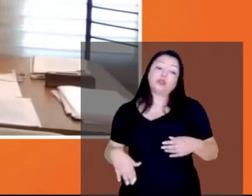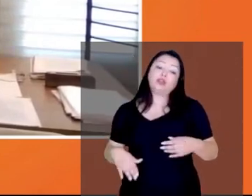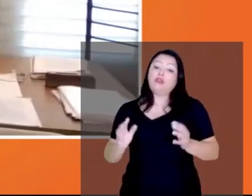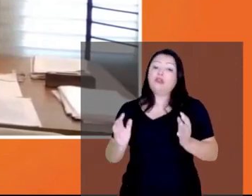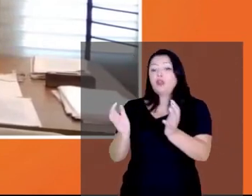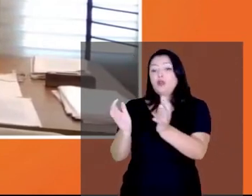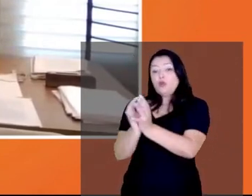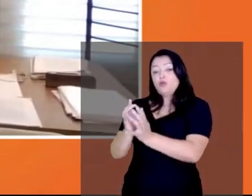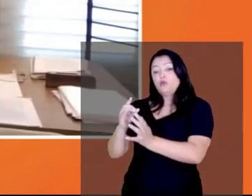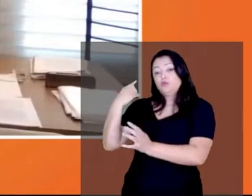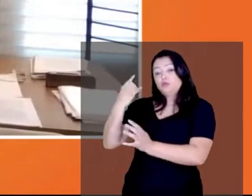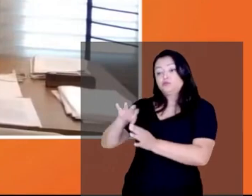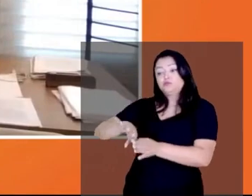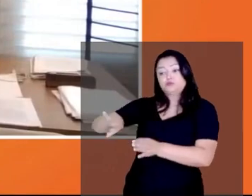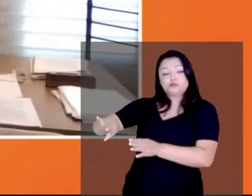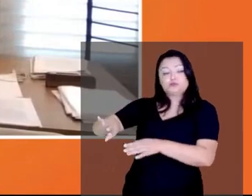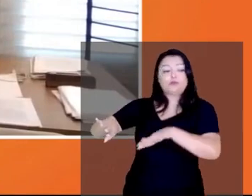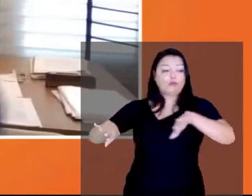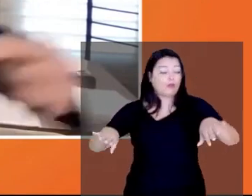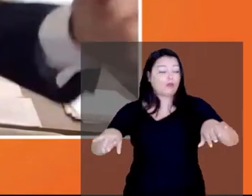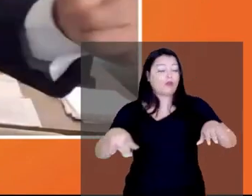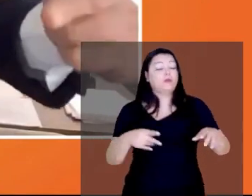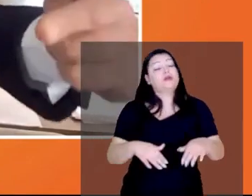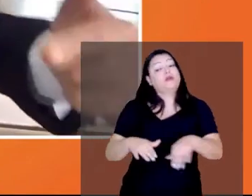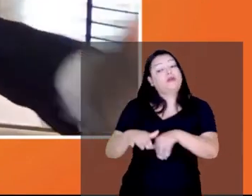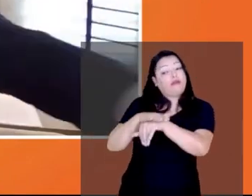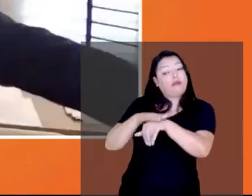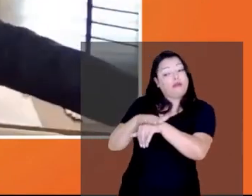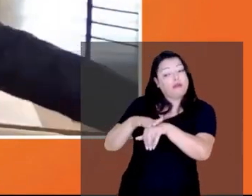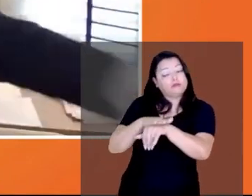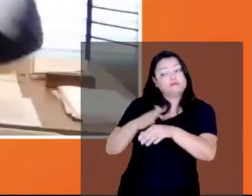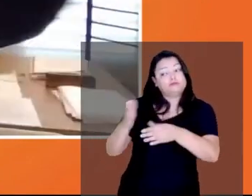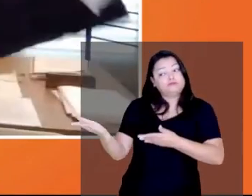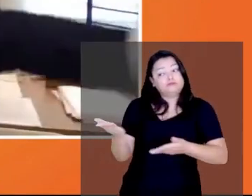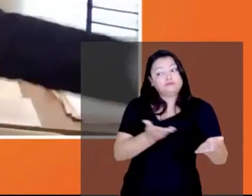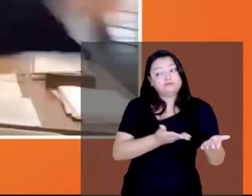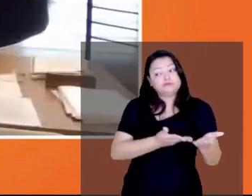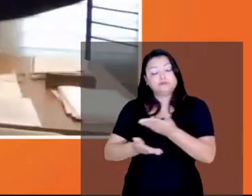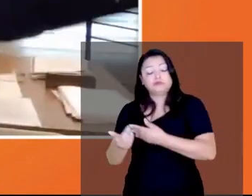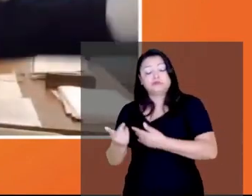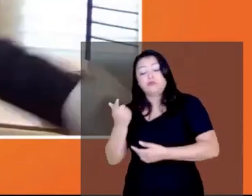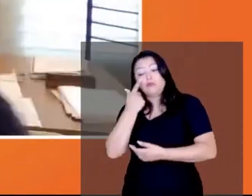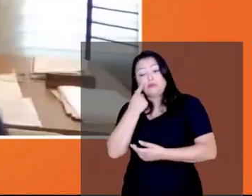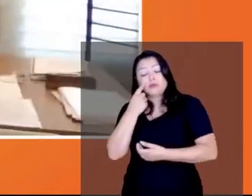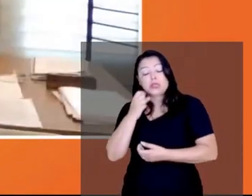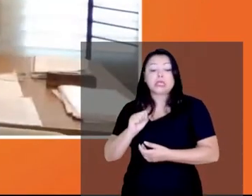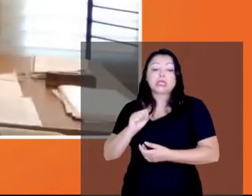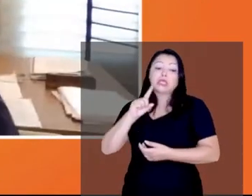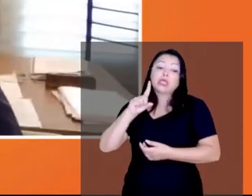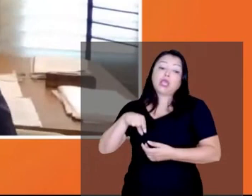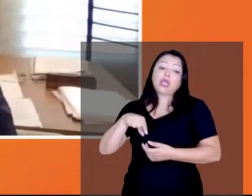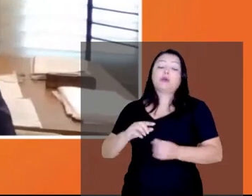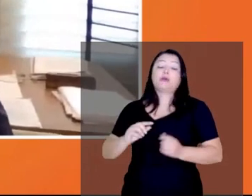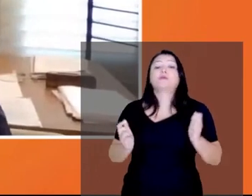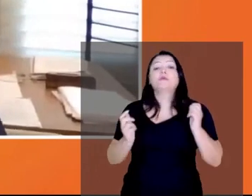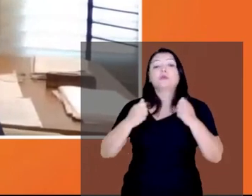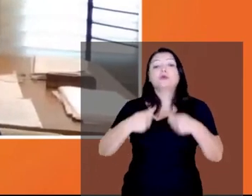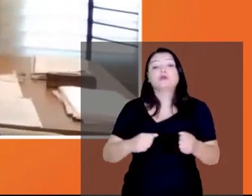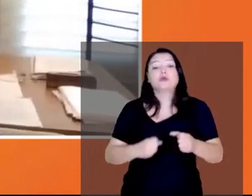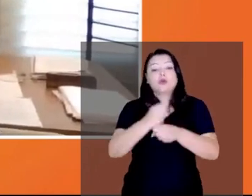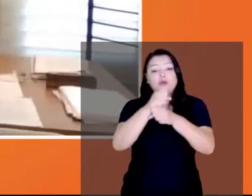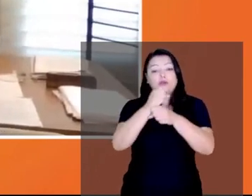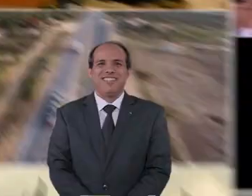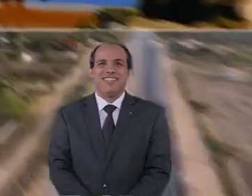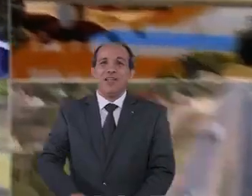vezes e a Dilma já foi muitas Ok. vezes. Sabe, se eu perguntasse para vocês qual é a obra que o Bolsonaro fez no Rio Grande do Sul, vocês não